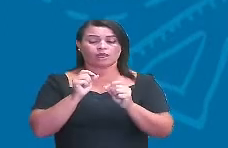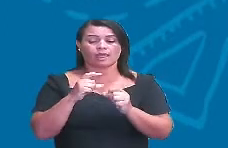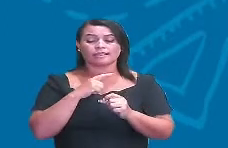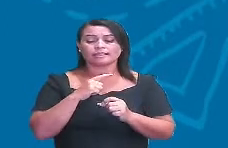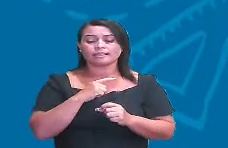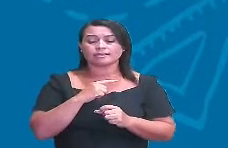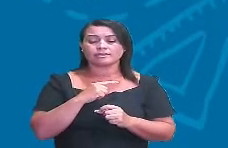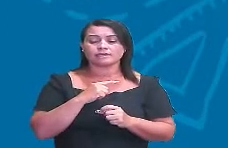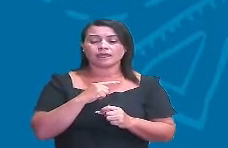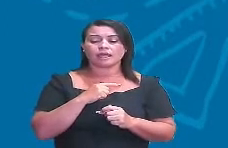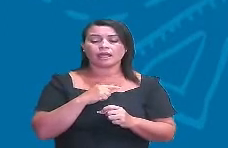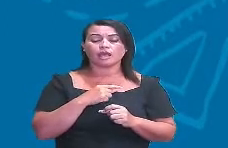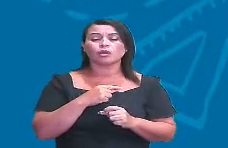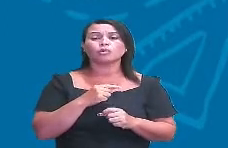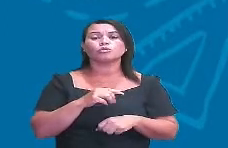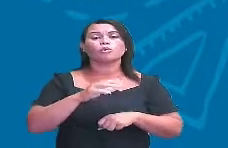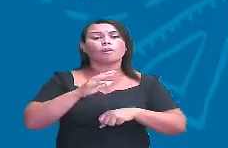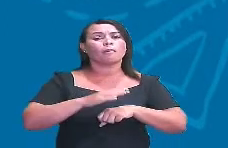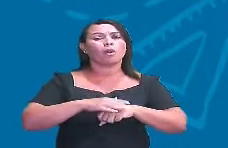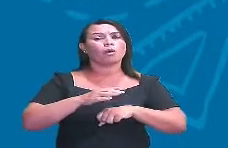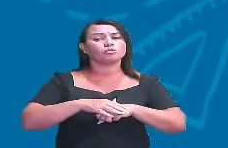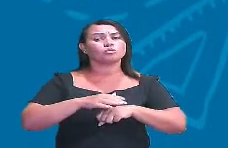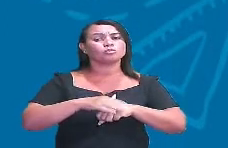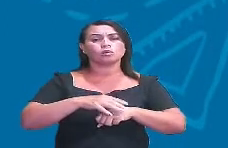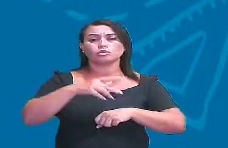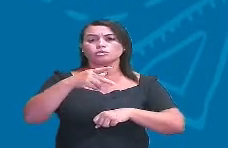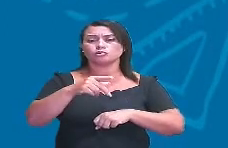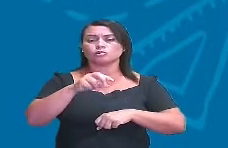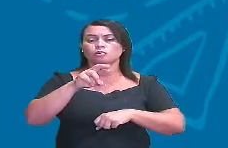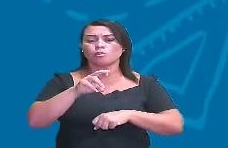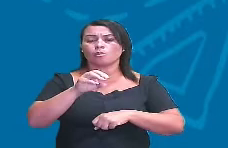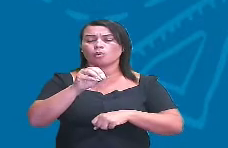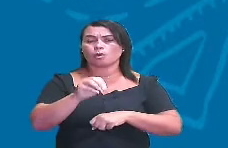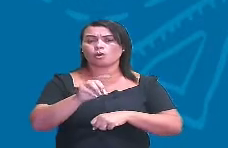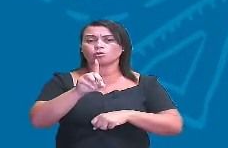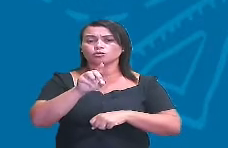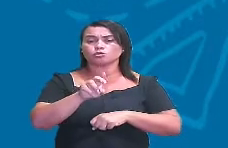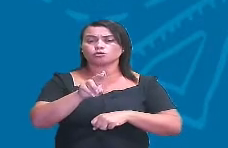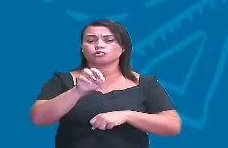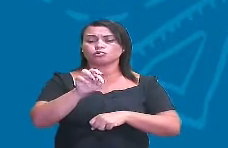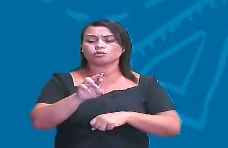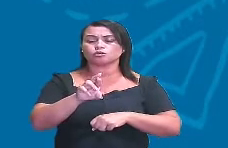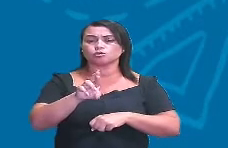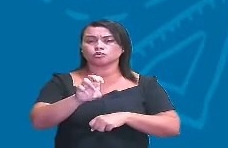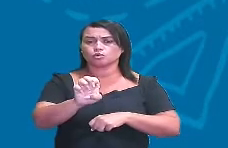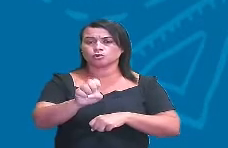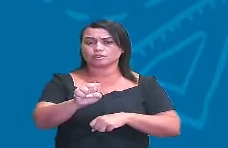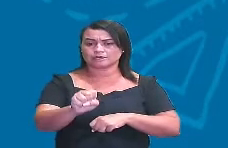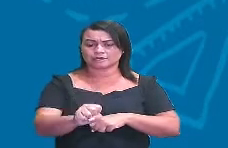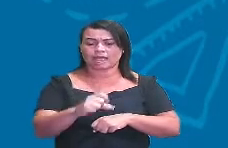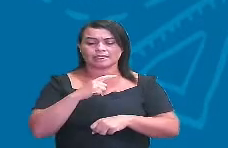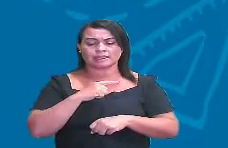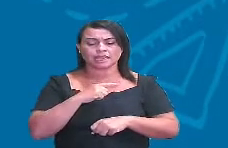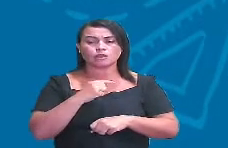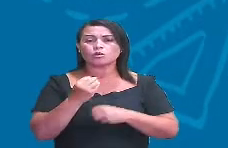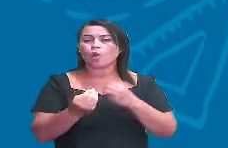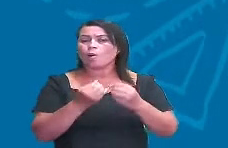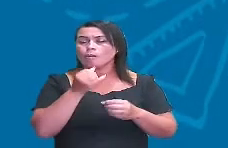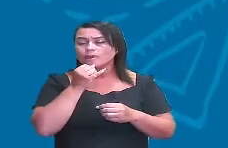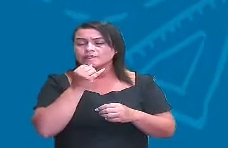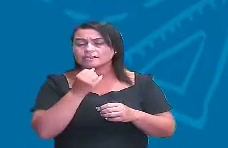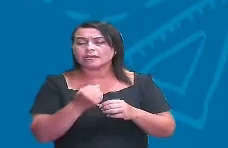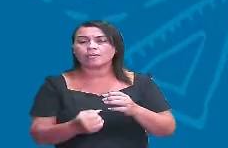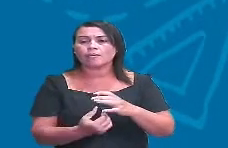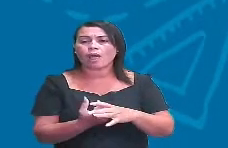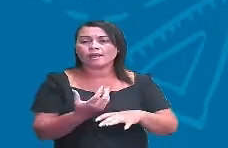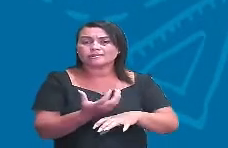os produtores, tá certo? Todos os produtores, ou seja, as espécies de vegetais, de plantas, vão estar